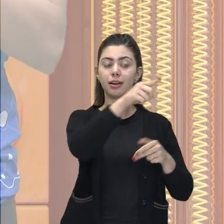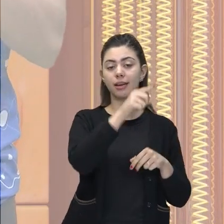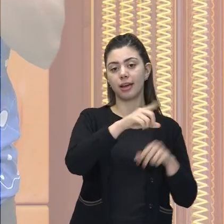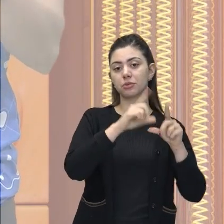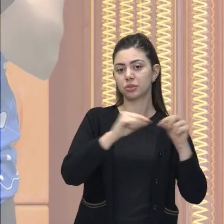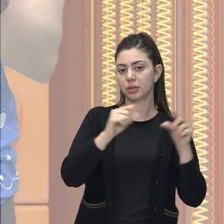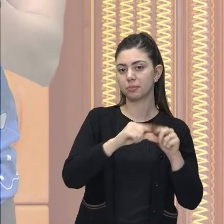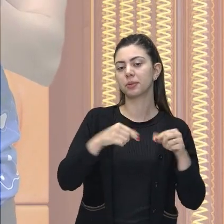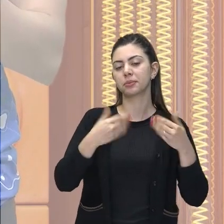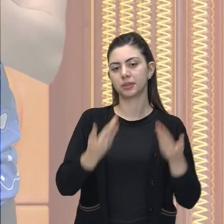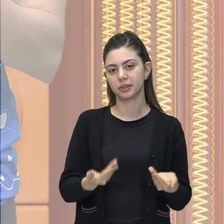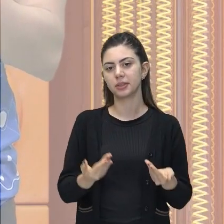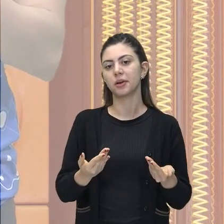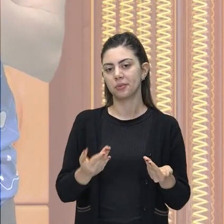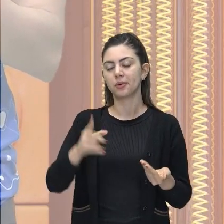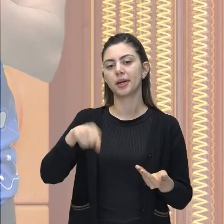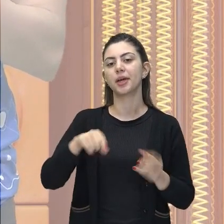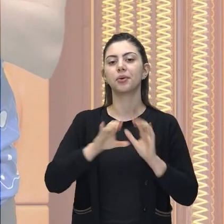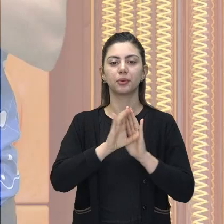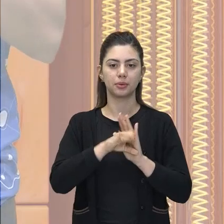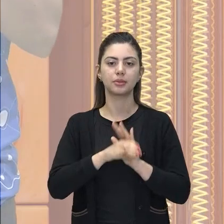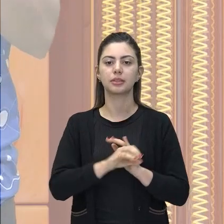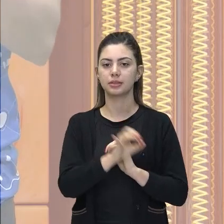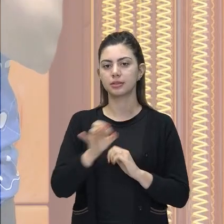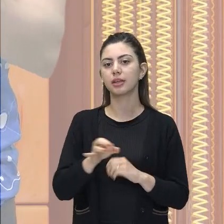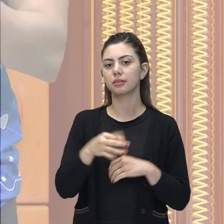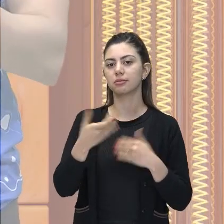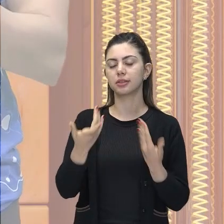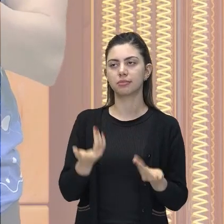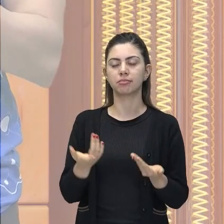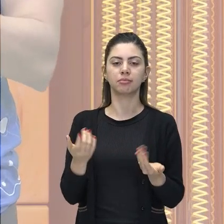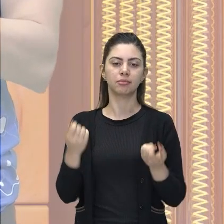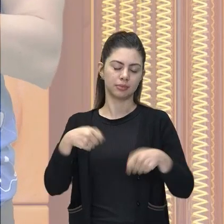Então é basicamente dessa forma que eu consigo